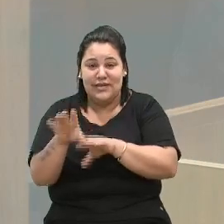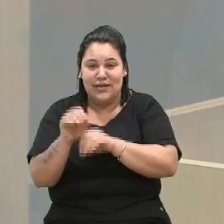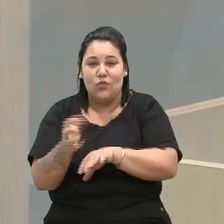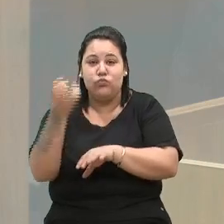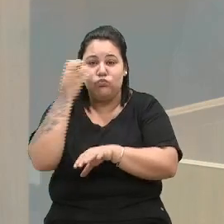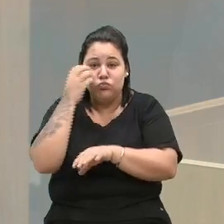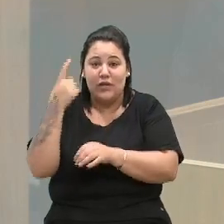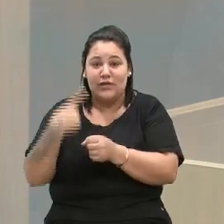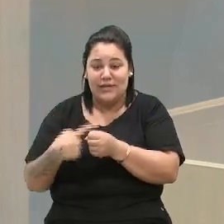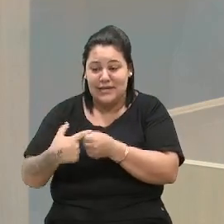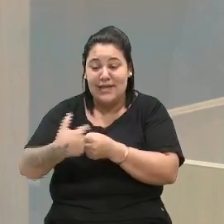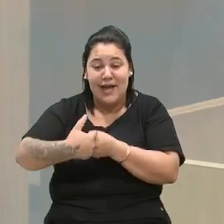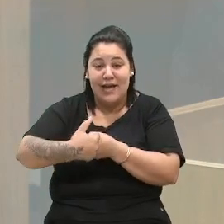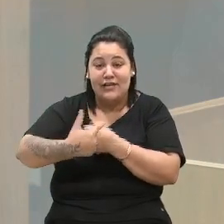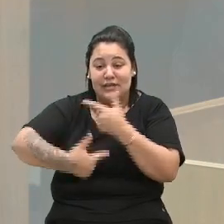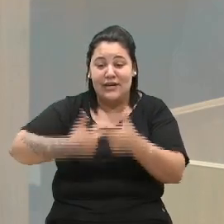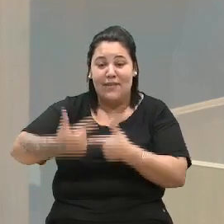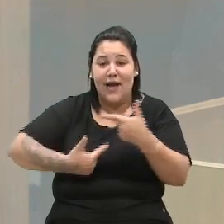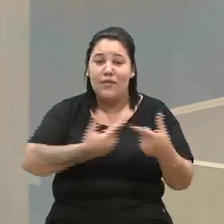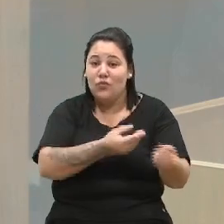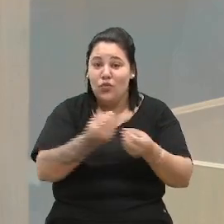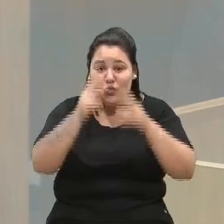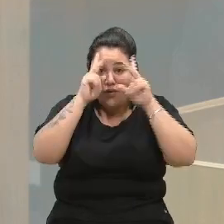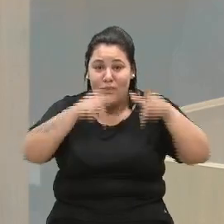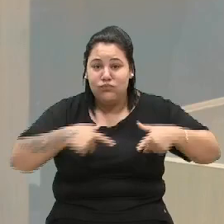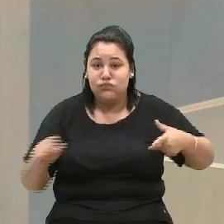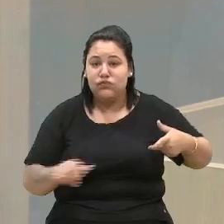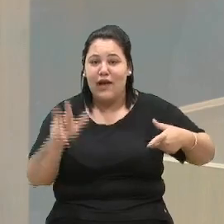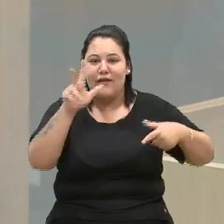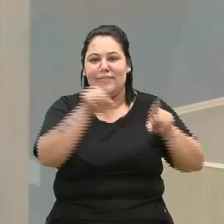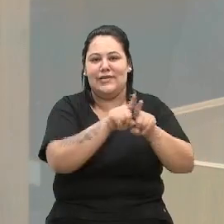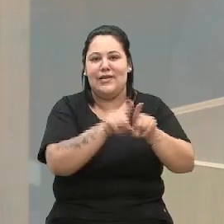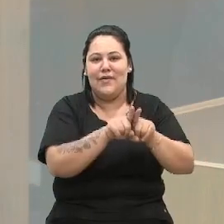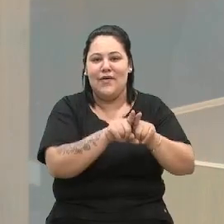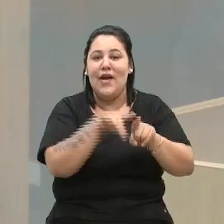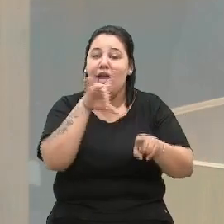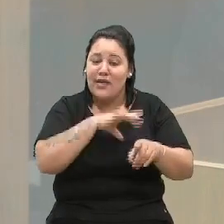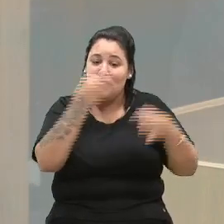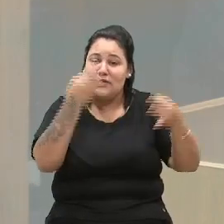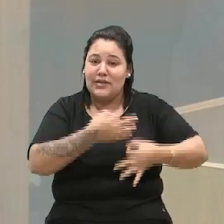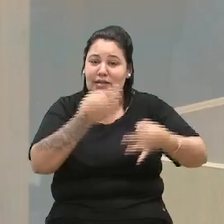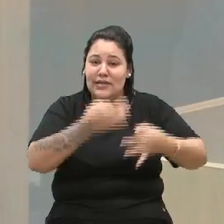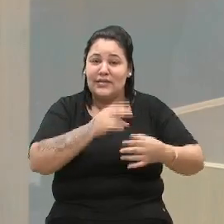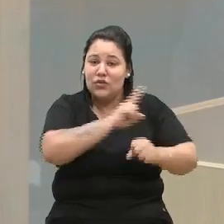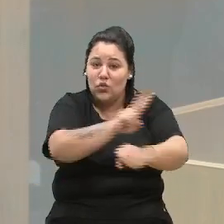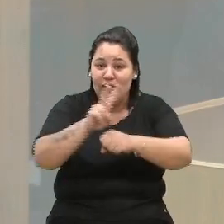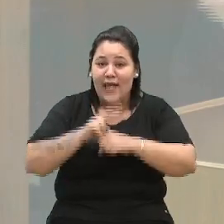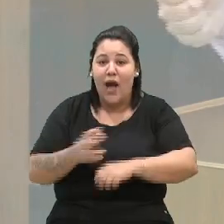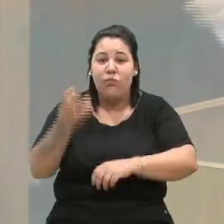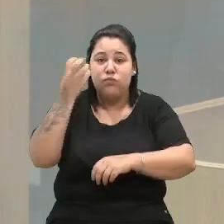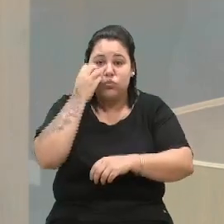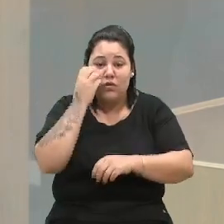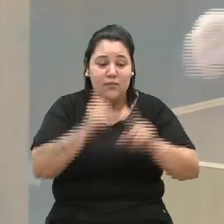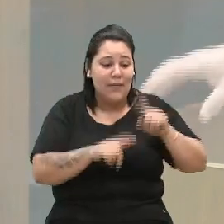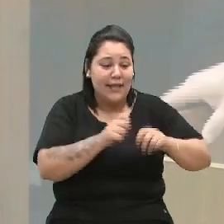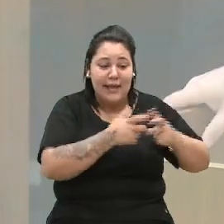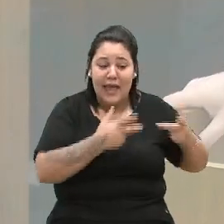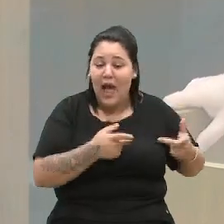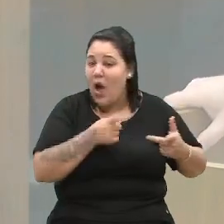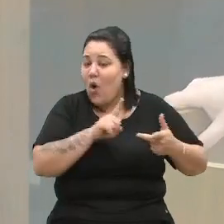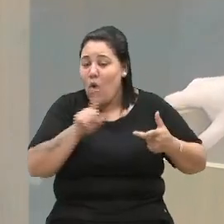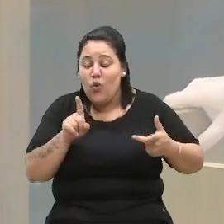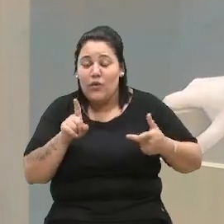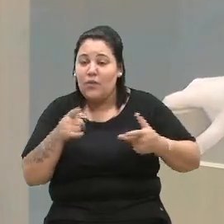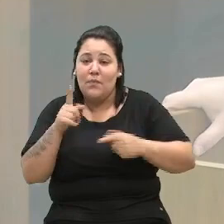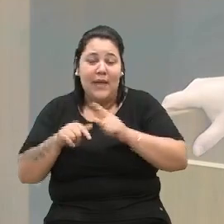ela trabalha muito a questão do reconhecimento, da valorização e, consequentemente, da preservação desse patrimônio, seja ele material ou imaterial de Caxias do